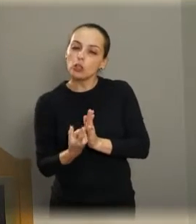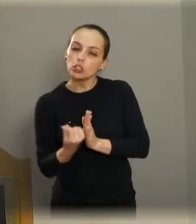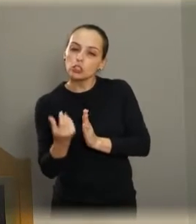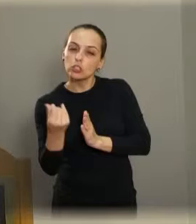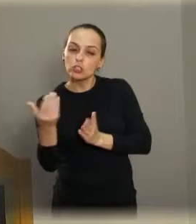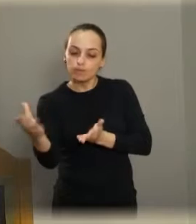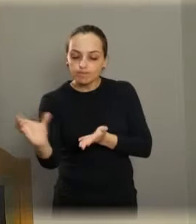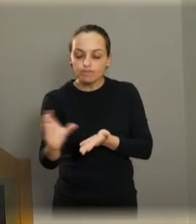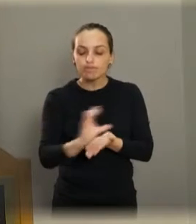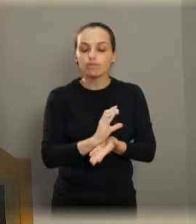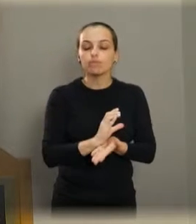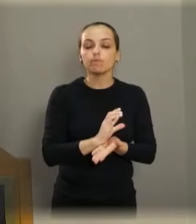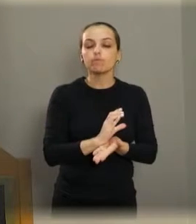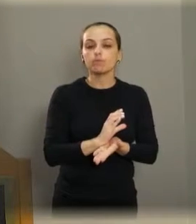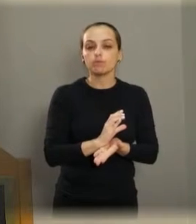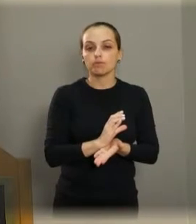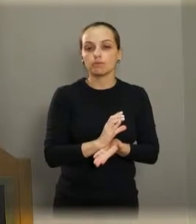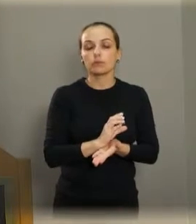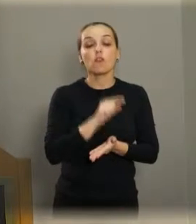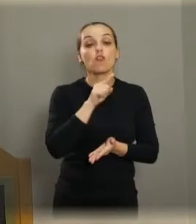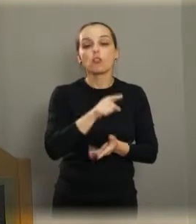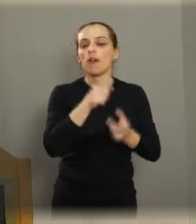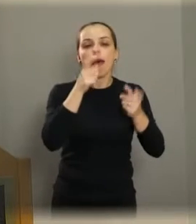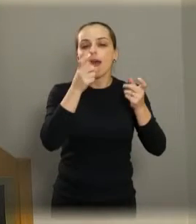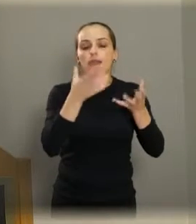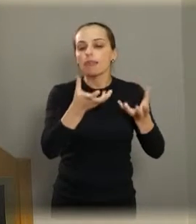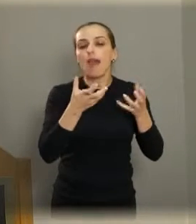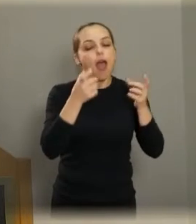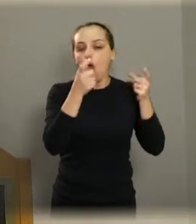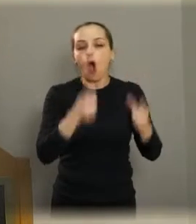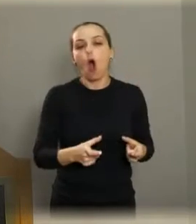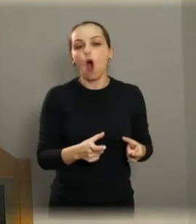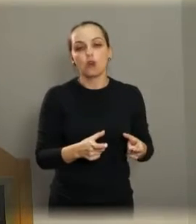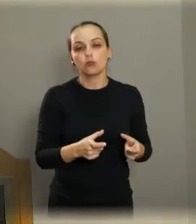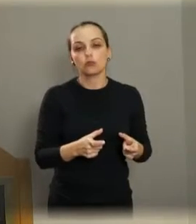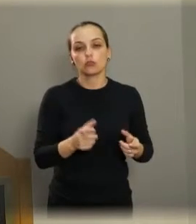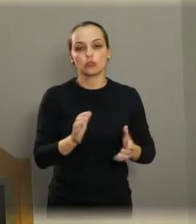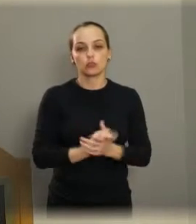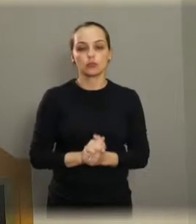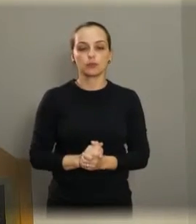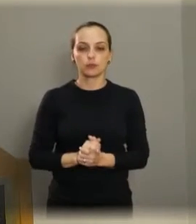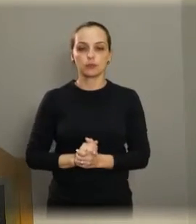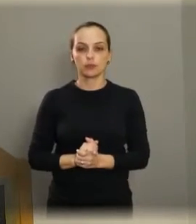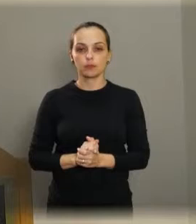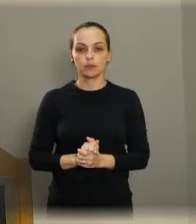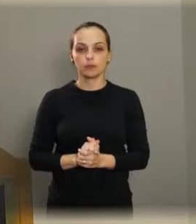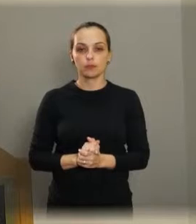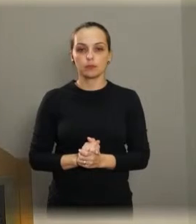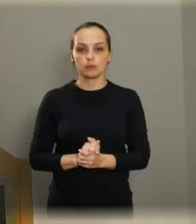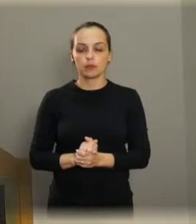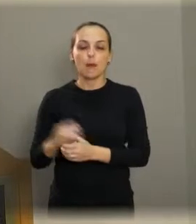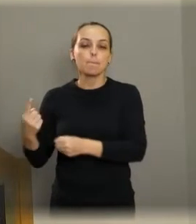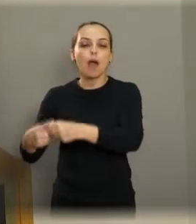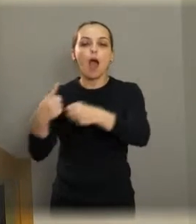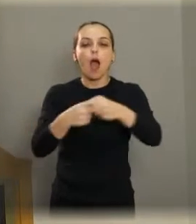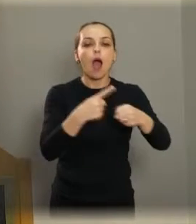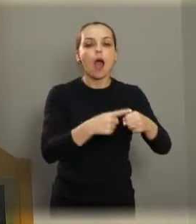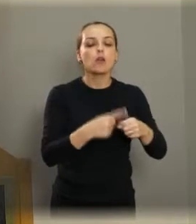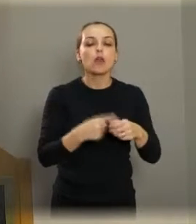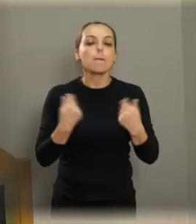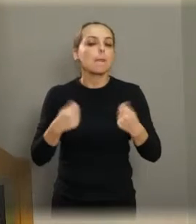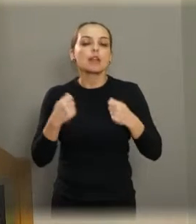pela prefeitura vocês querem que investe né Qual é a maior demanda de cada bairro